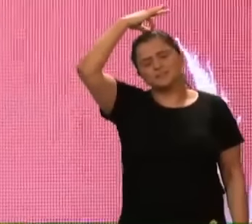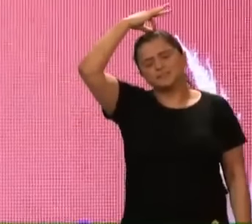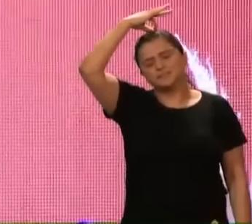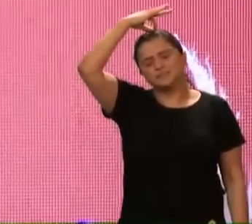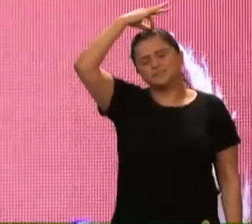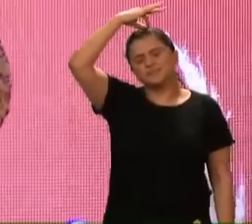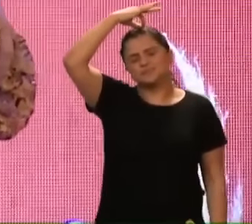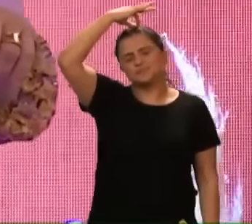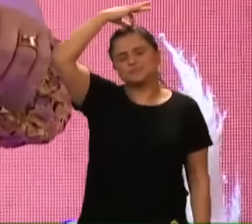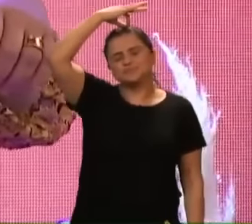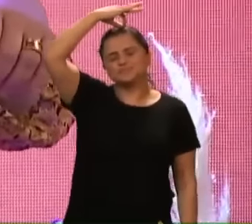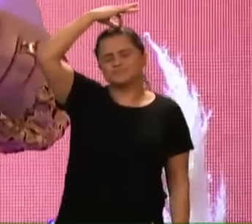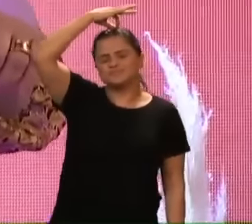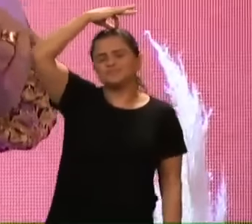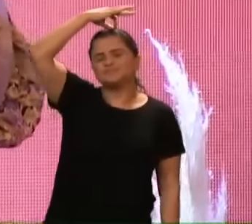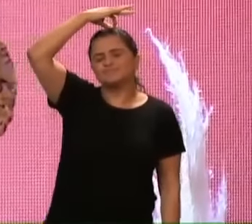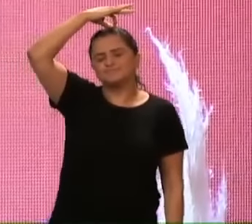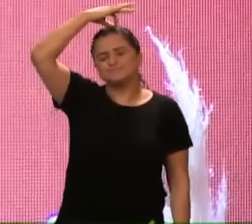Santo,